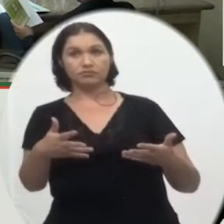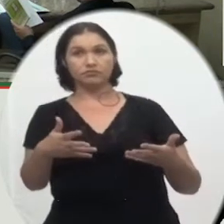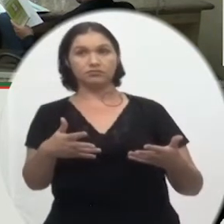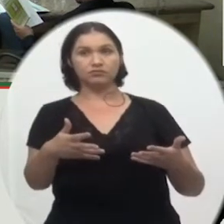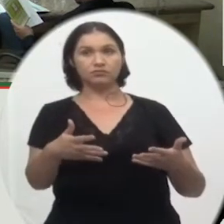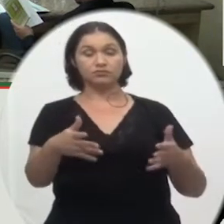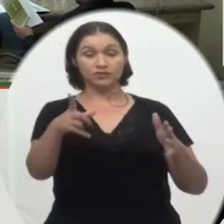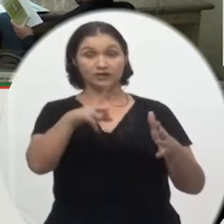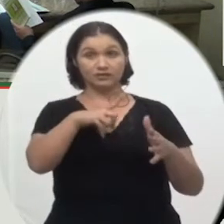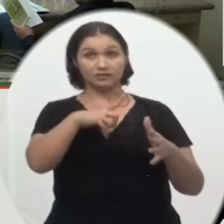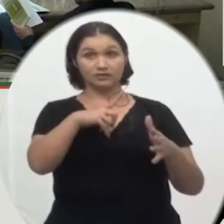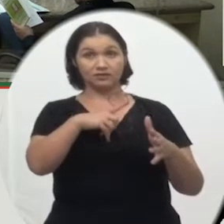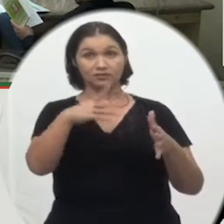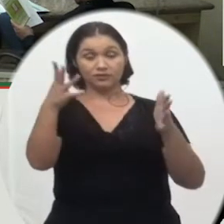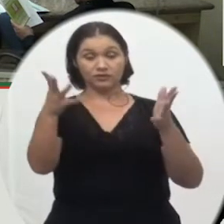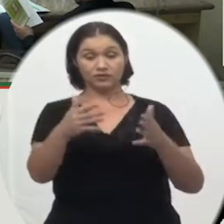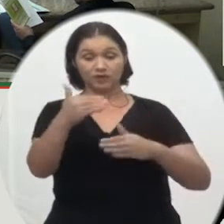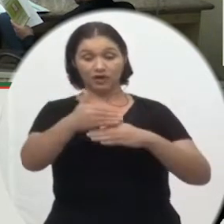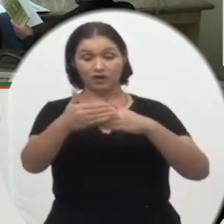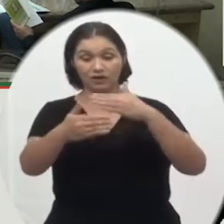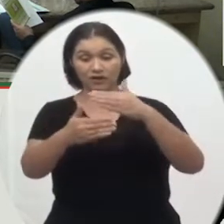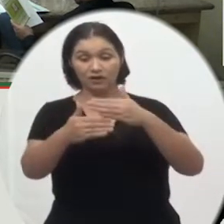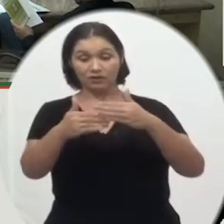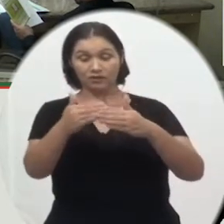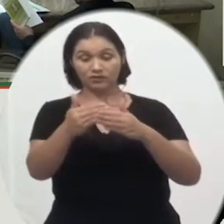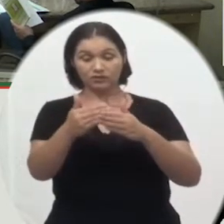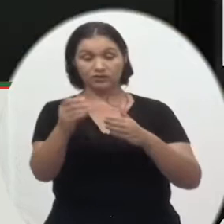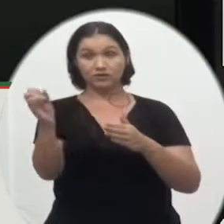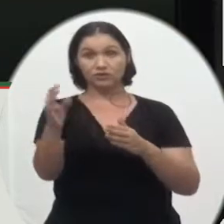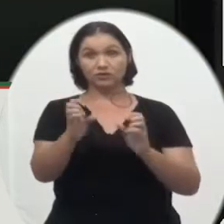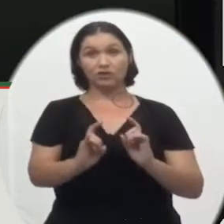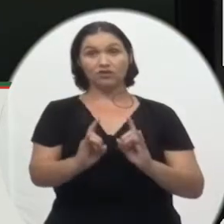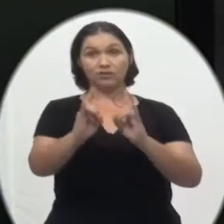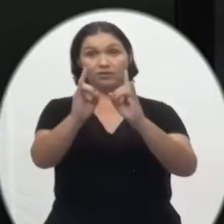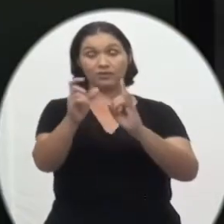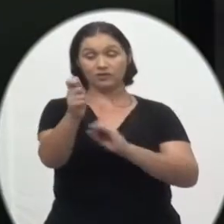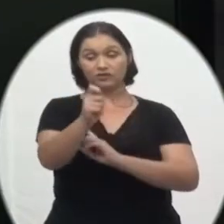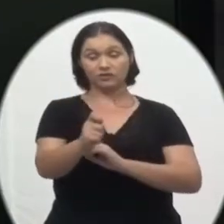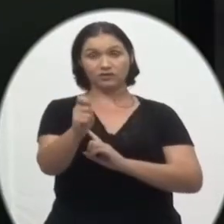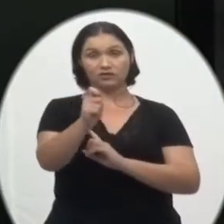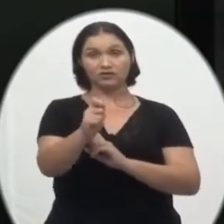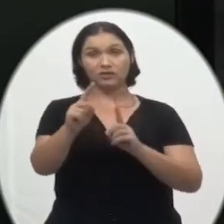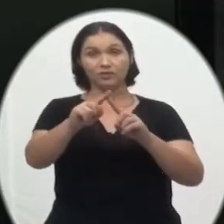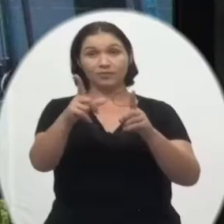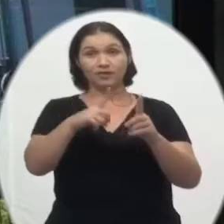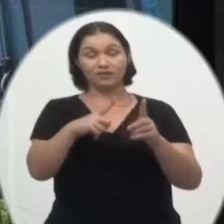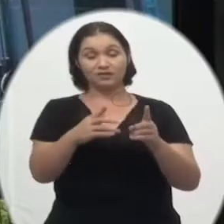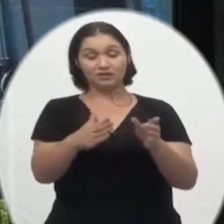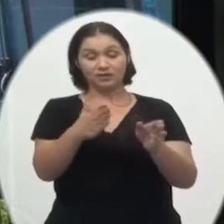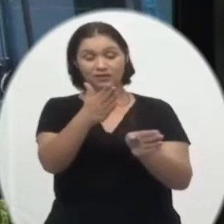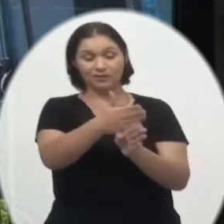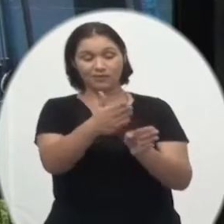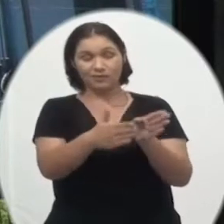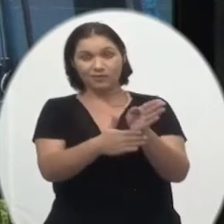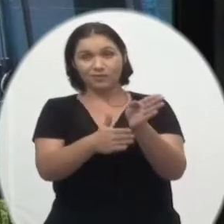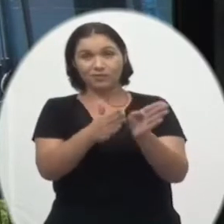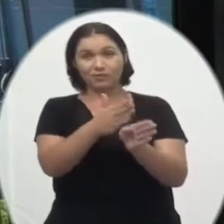essa é a sede da Associação de Moradores do Rio Maina, e se você ver, tem um muro ali na lateral que ele está escorado com a madeira